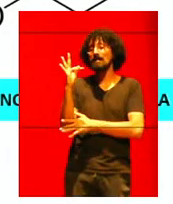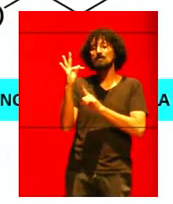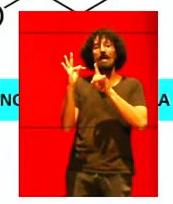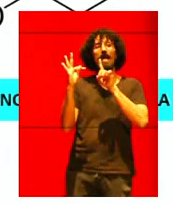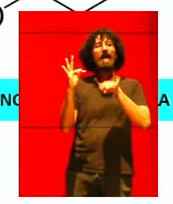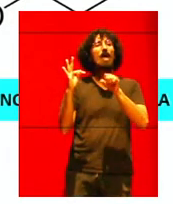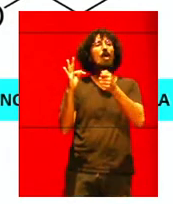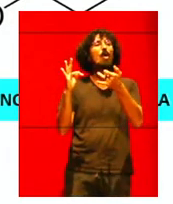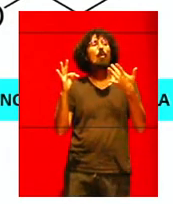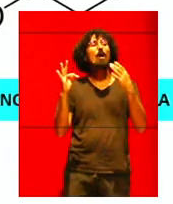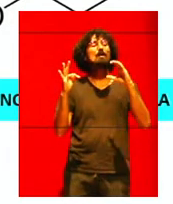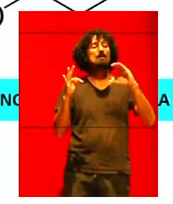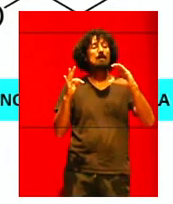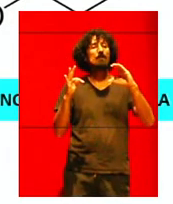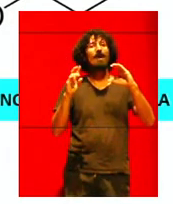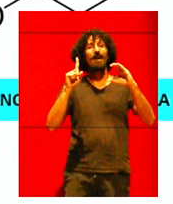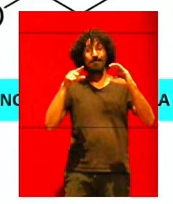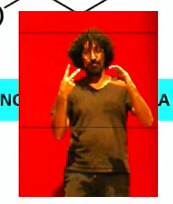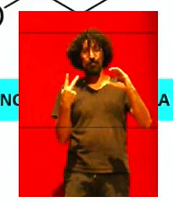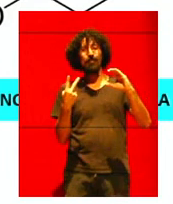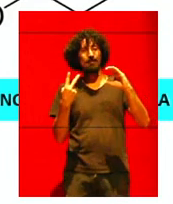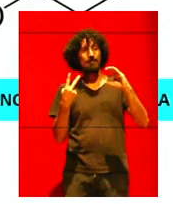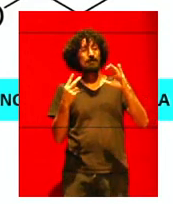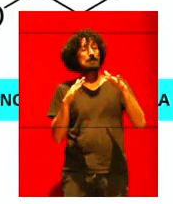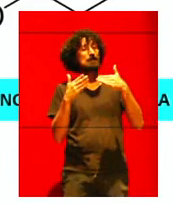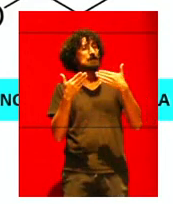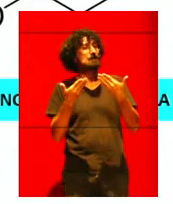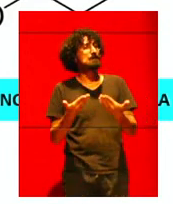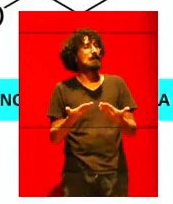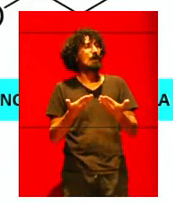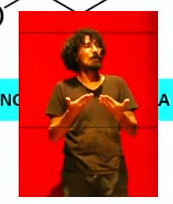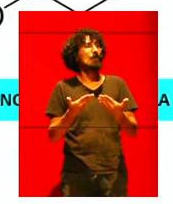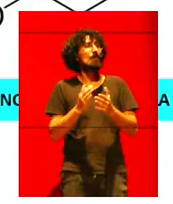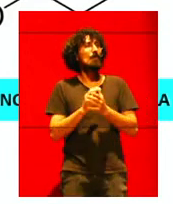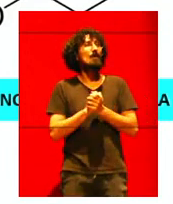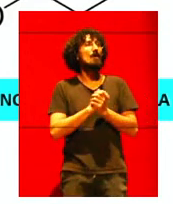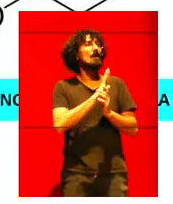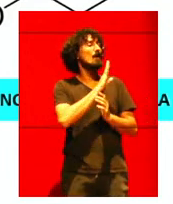pessoal? 2. Então,